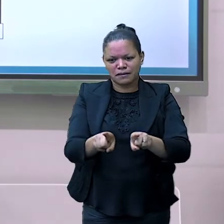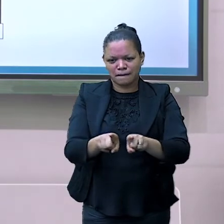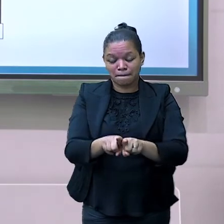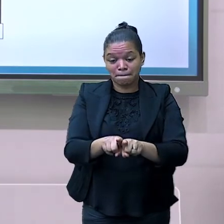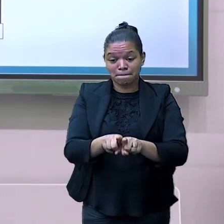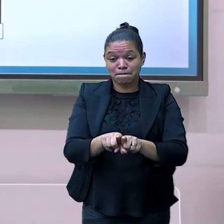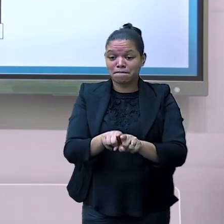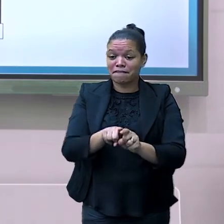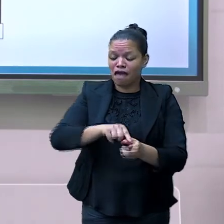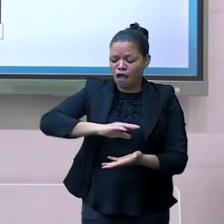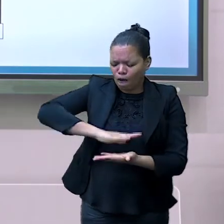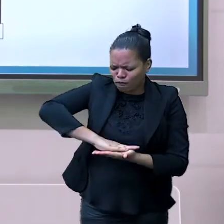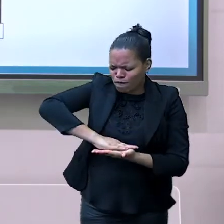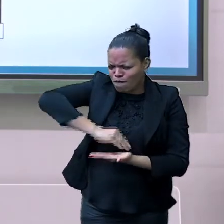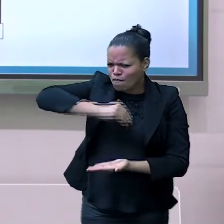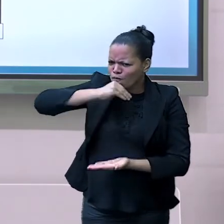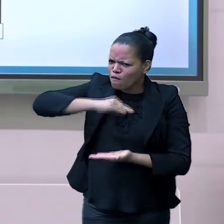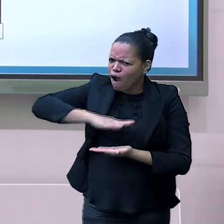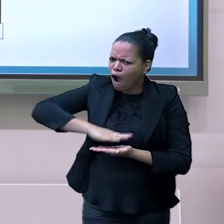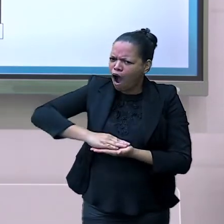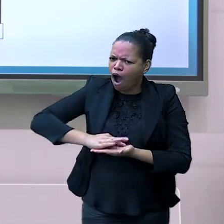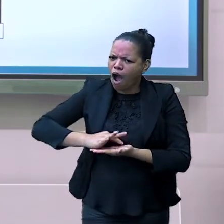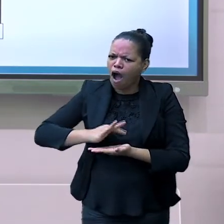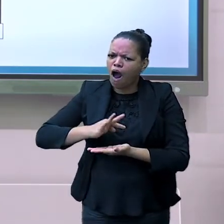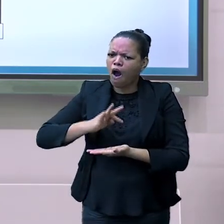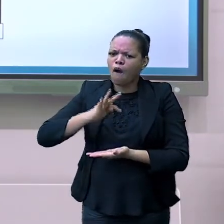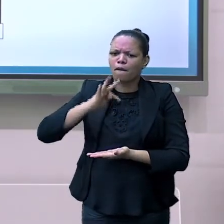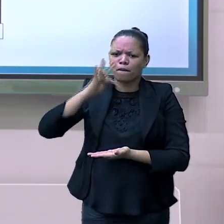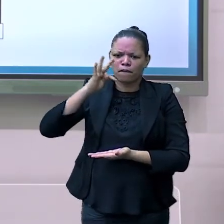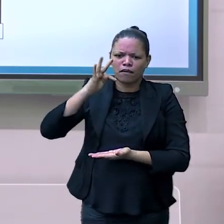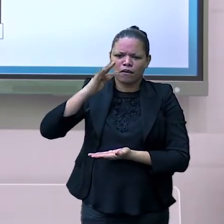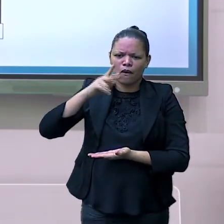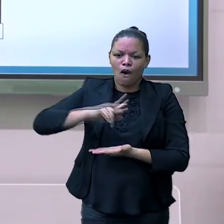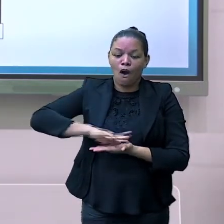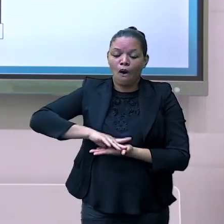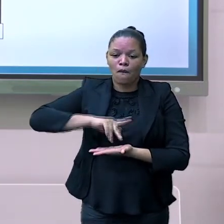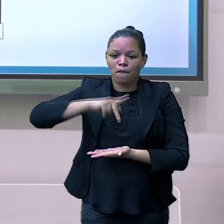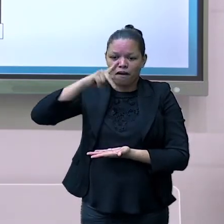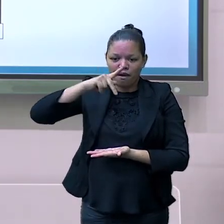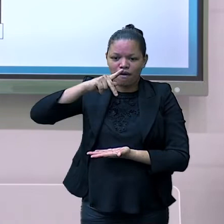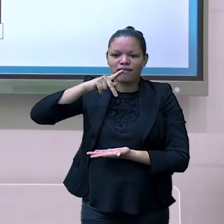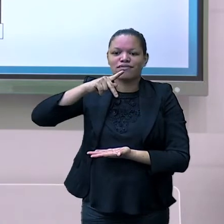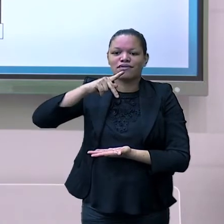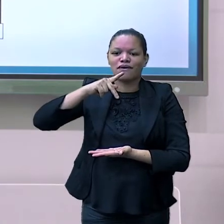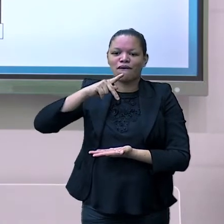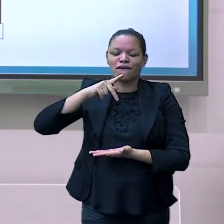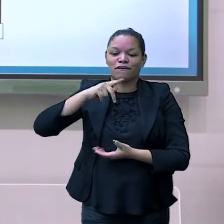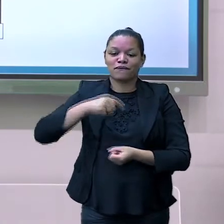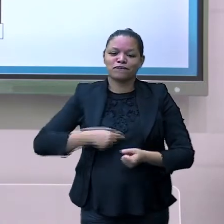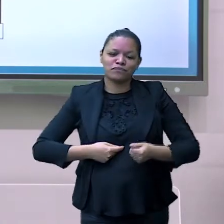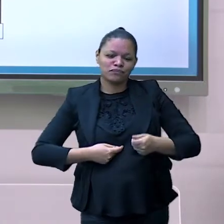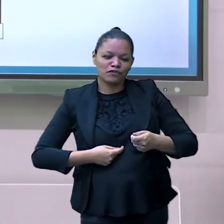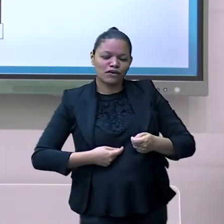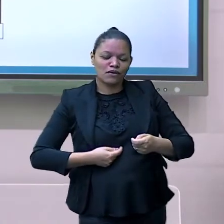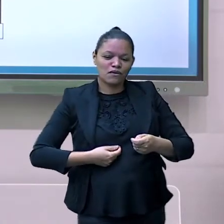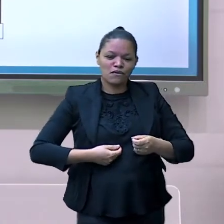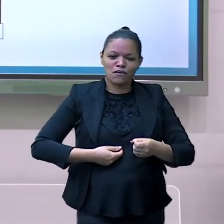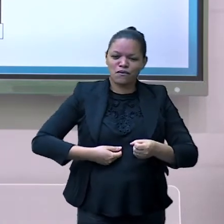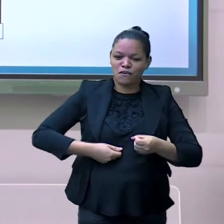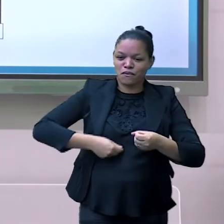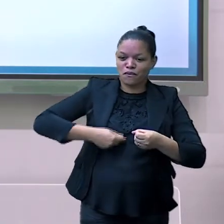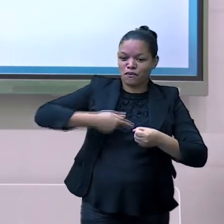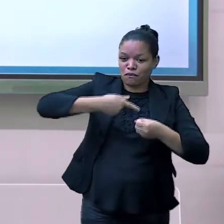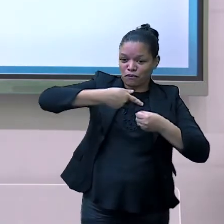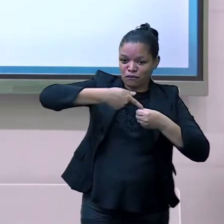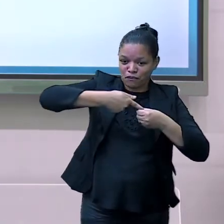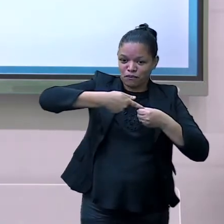nós extraímos muito petróleo, né, para fazer o que é a questão do combustível e também mandamos petróleo para vários outros